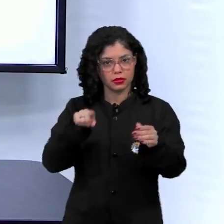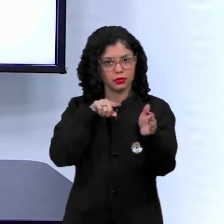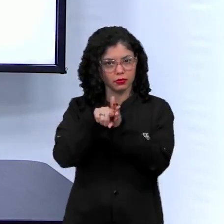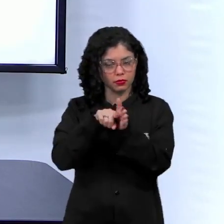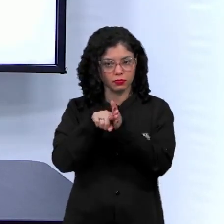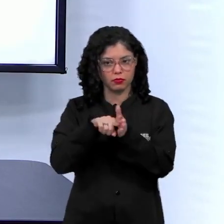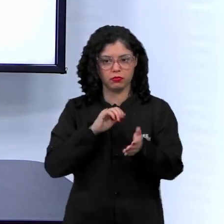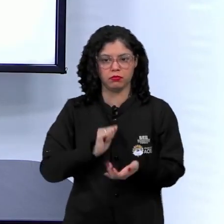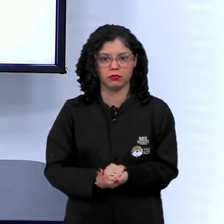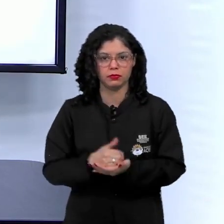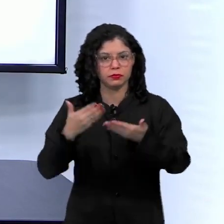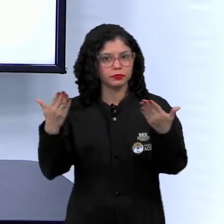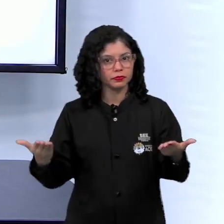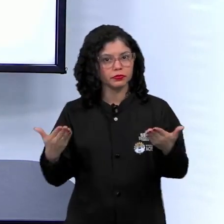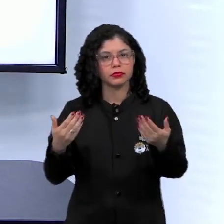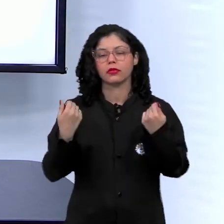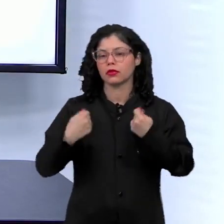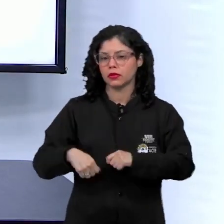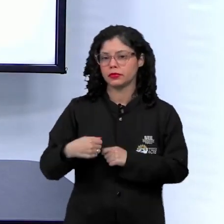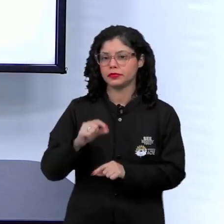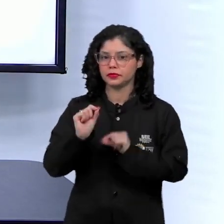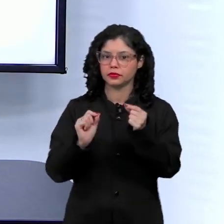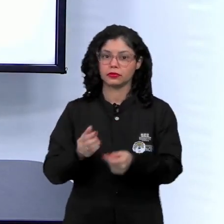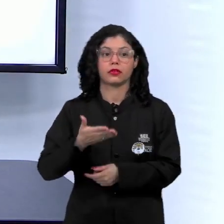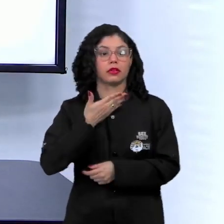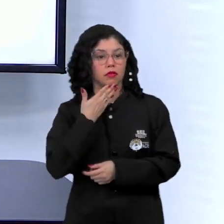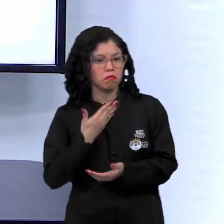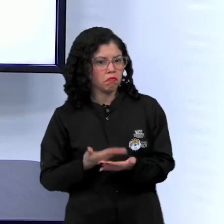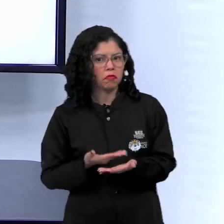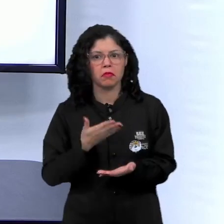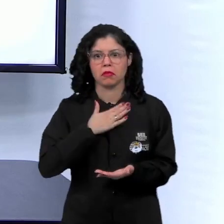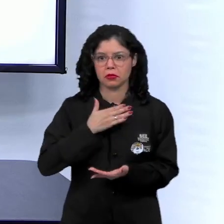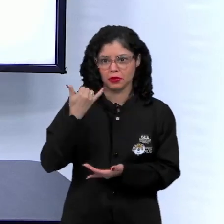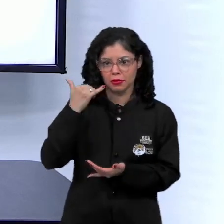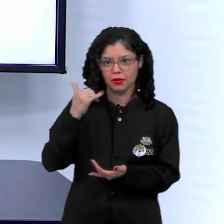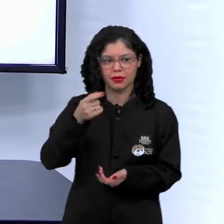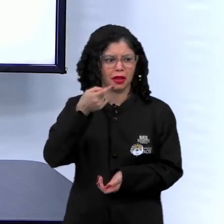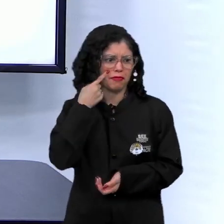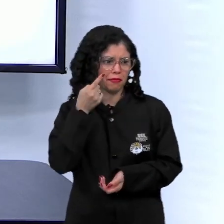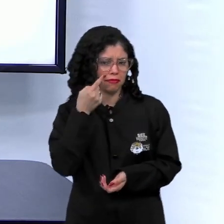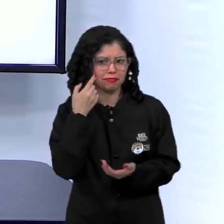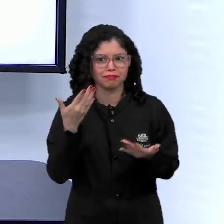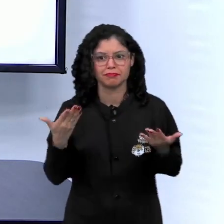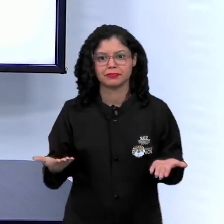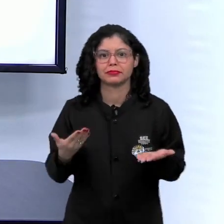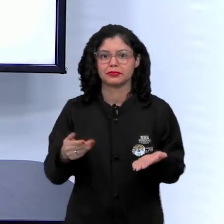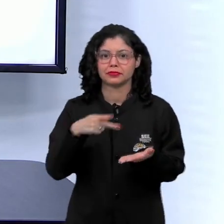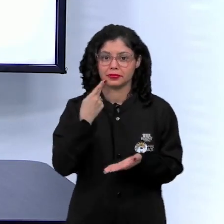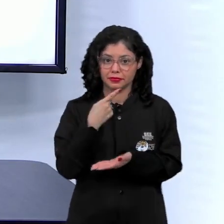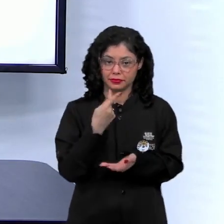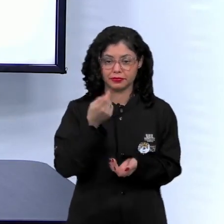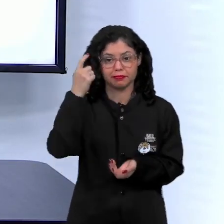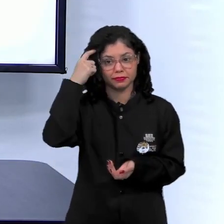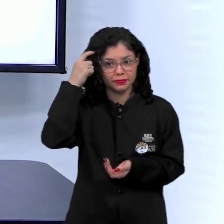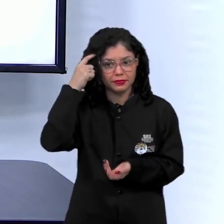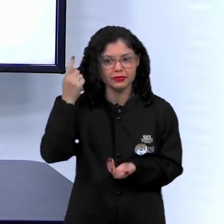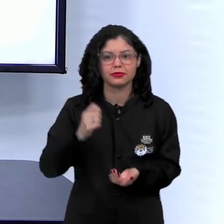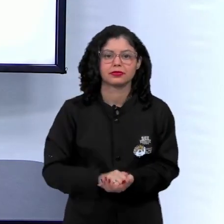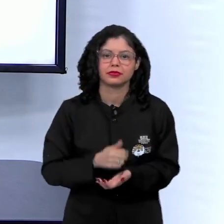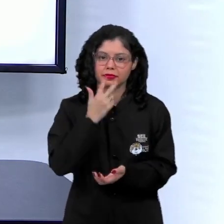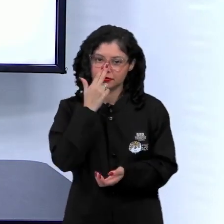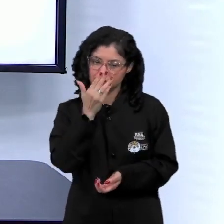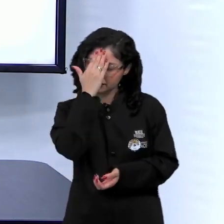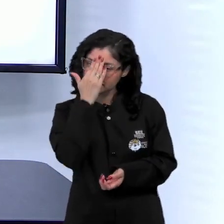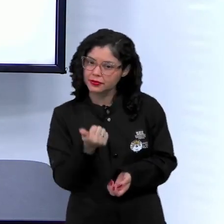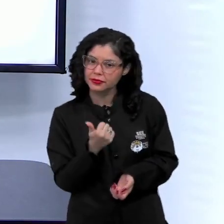pesquisou. Então, por isso que você diz, nossa, parece até que meu celular estava escutando o que eu estava pensando, parece até que